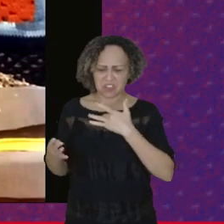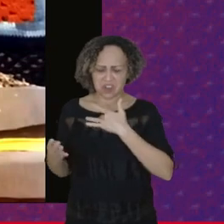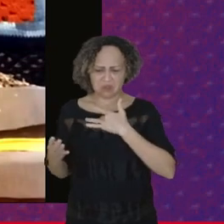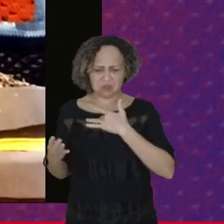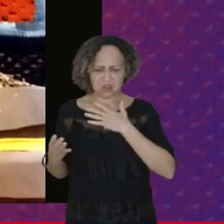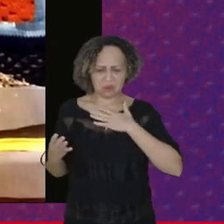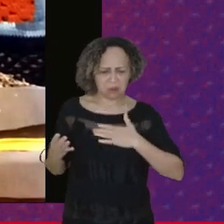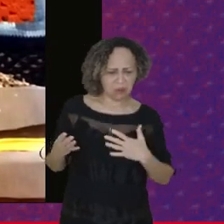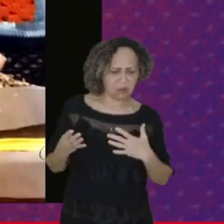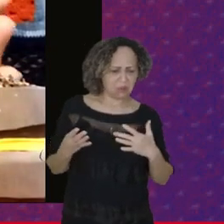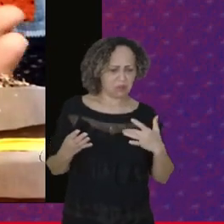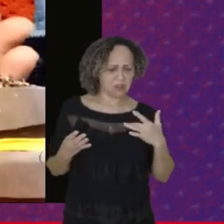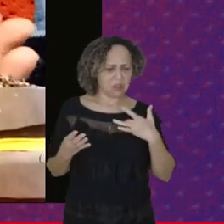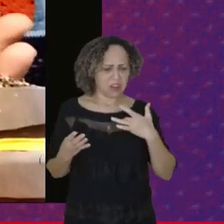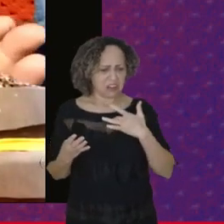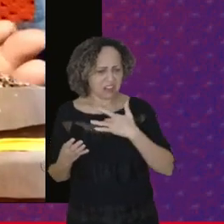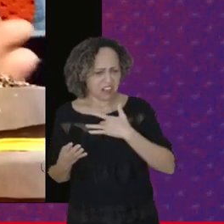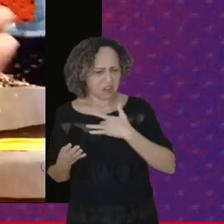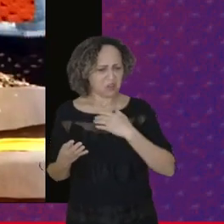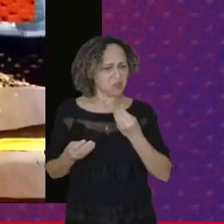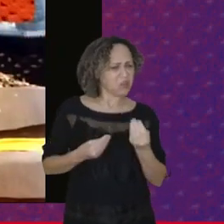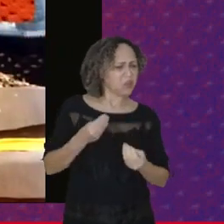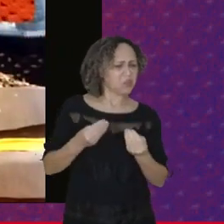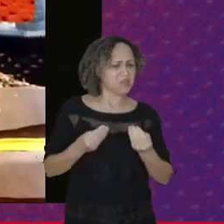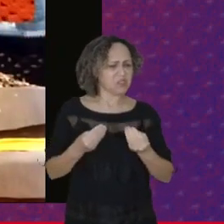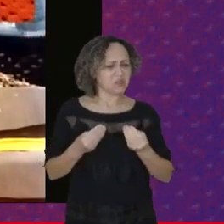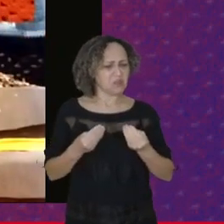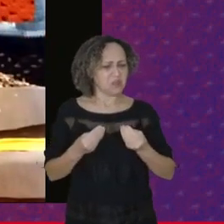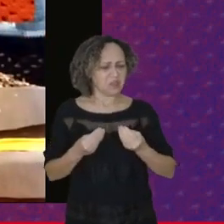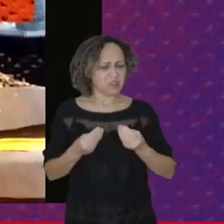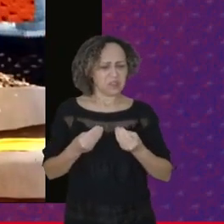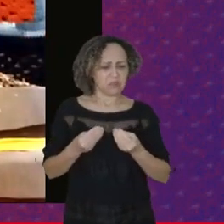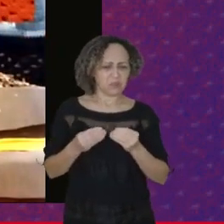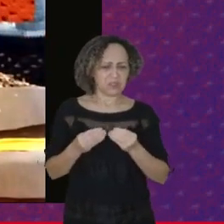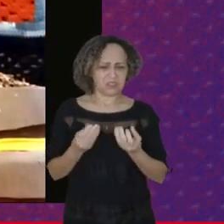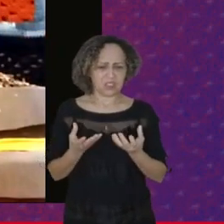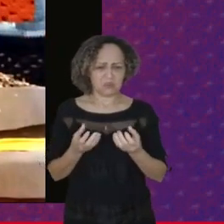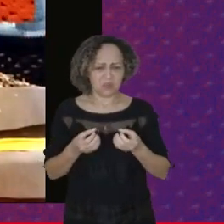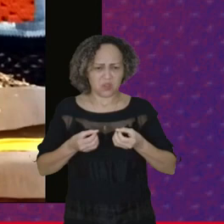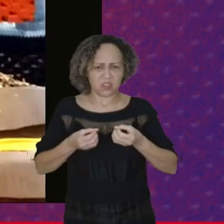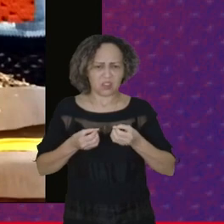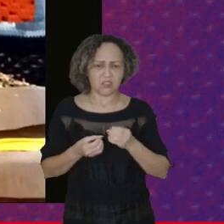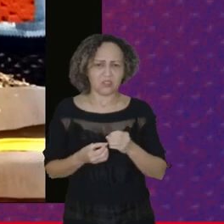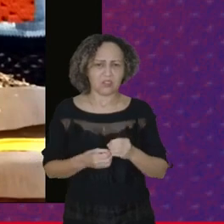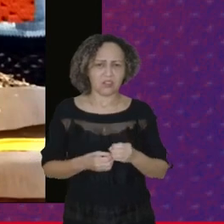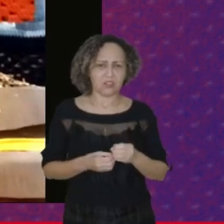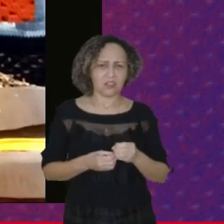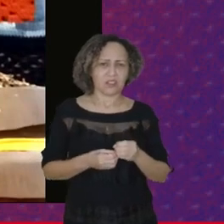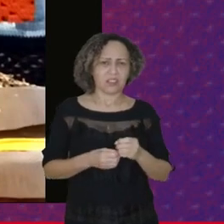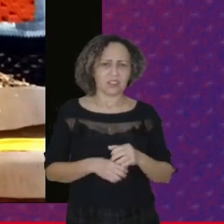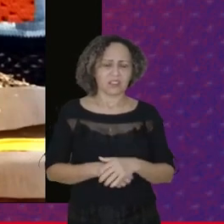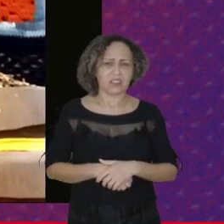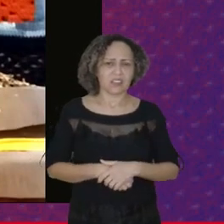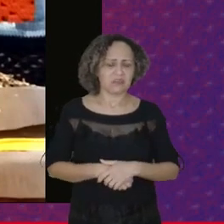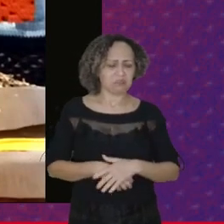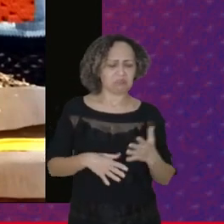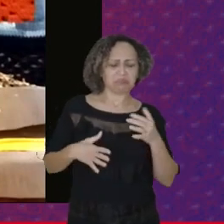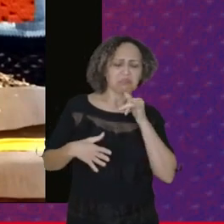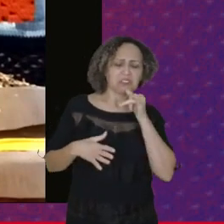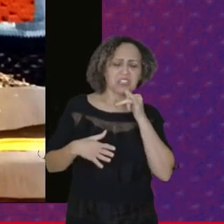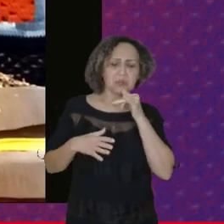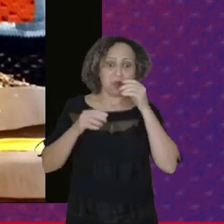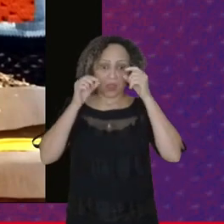transformada em pedaço, em útero, em olhos, em